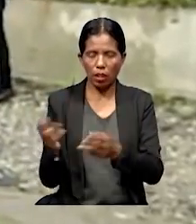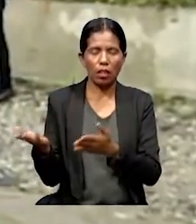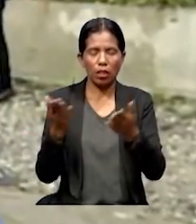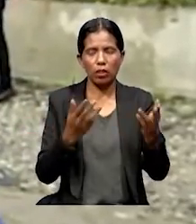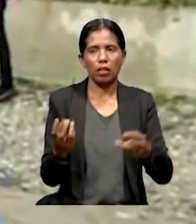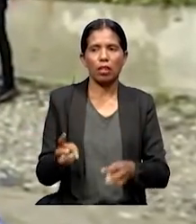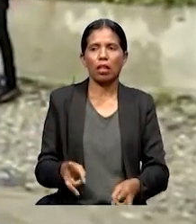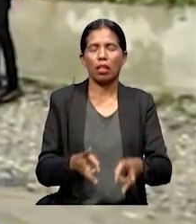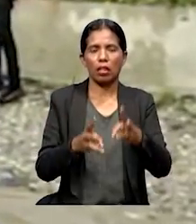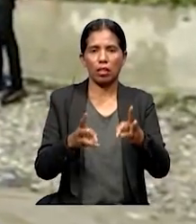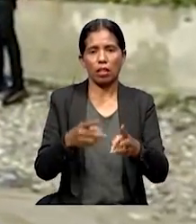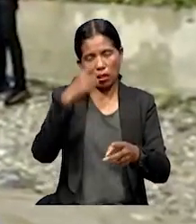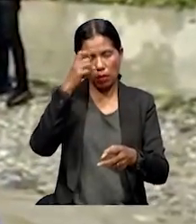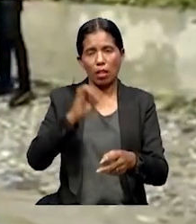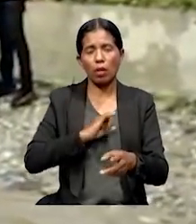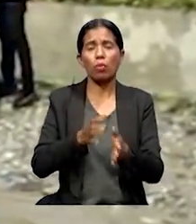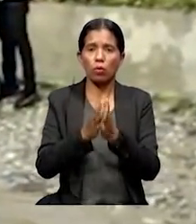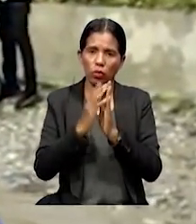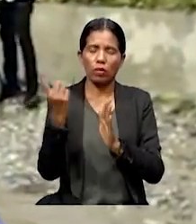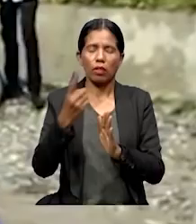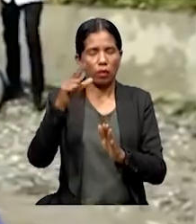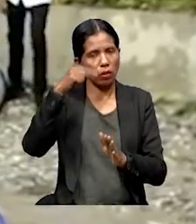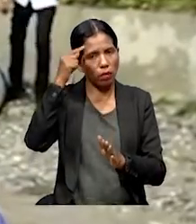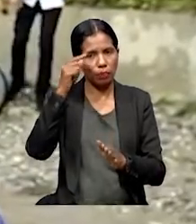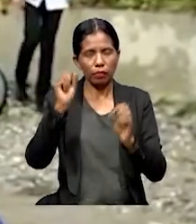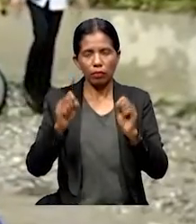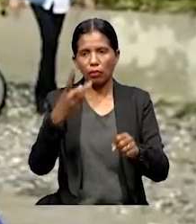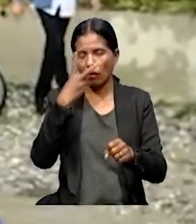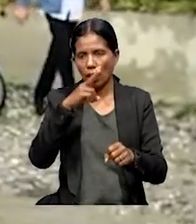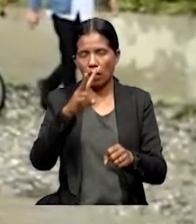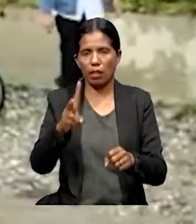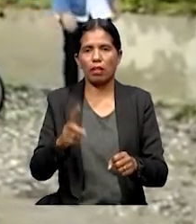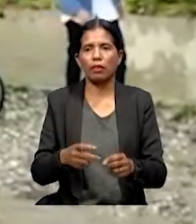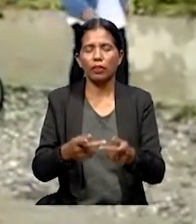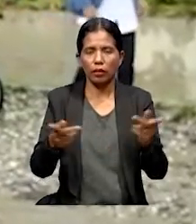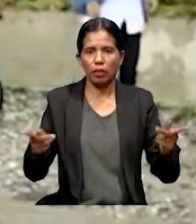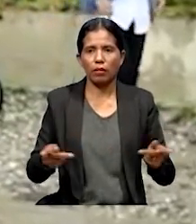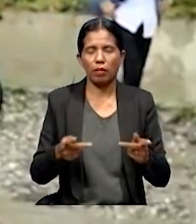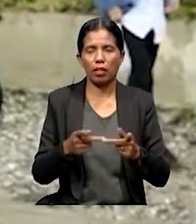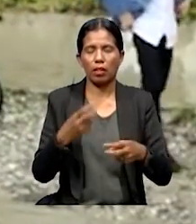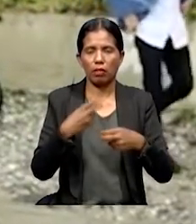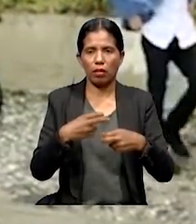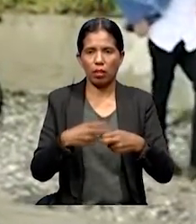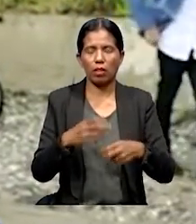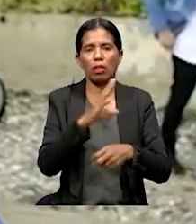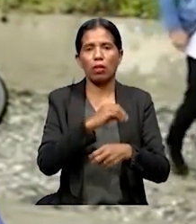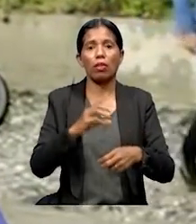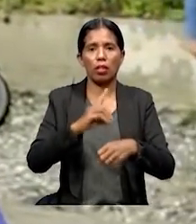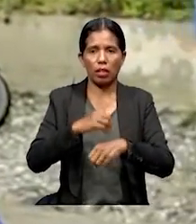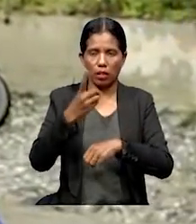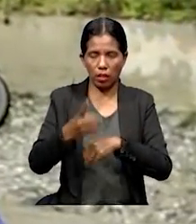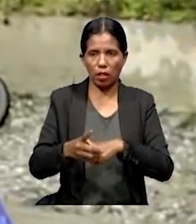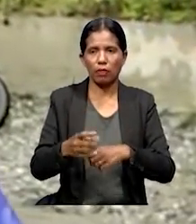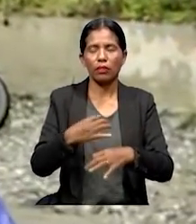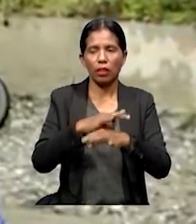né, tamba nem mas husu na fati ba governo, tau ma tamba area remota sirani liu ba area ser leve risco ho inundação, no neve le